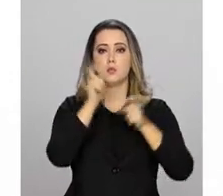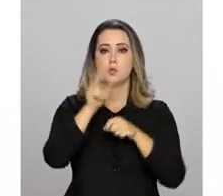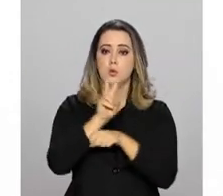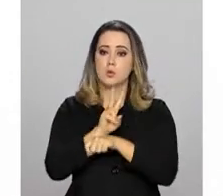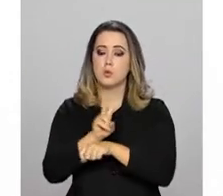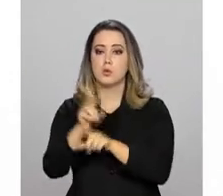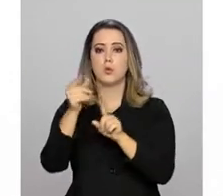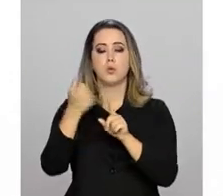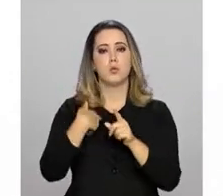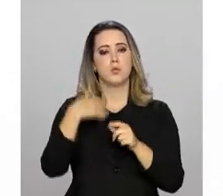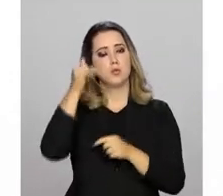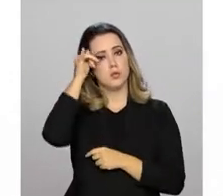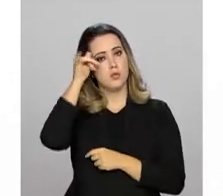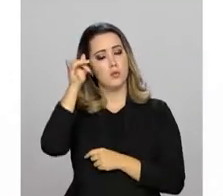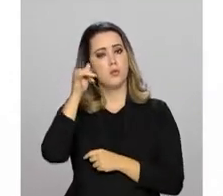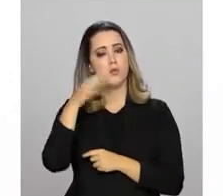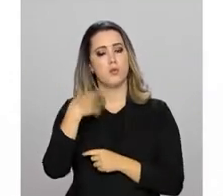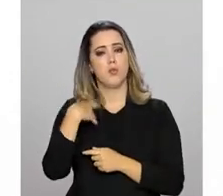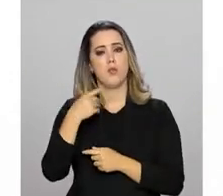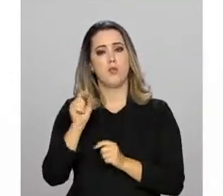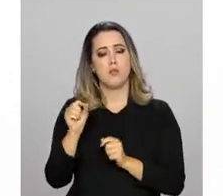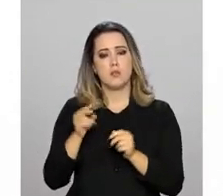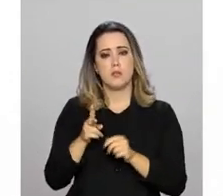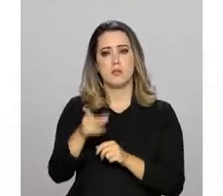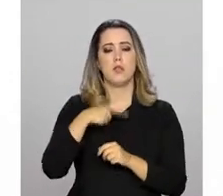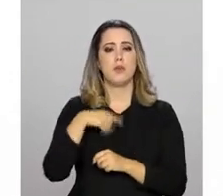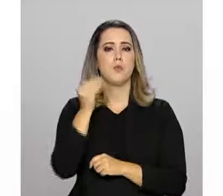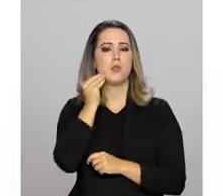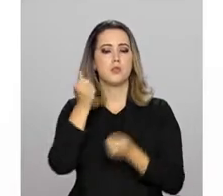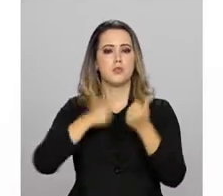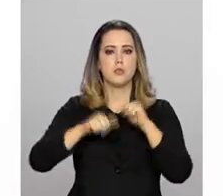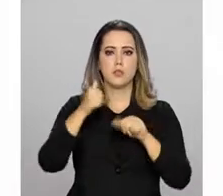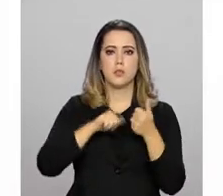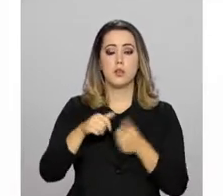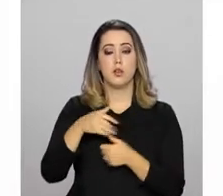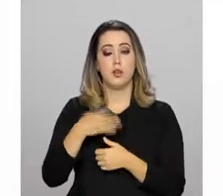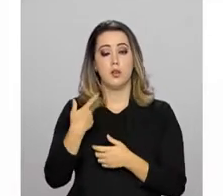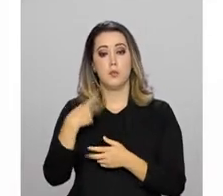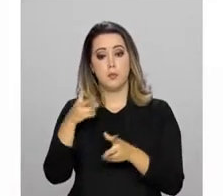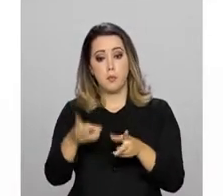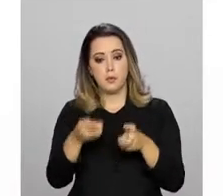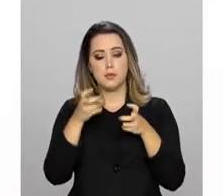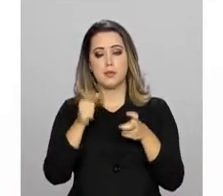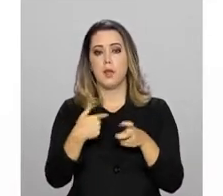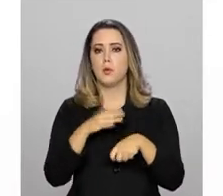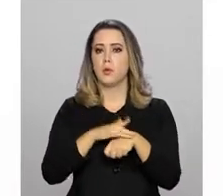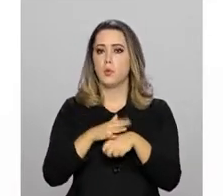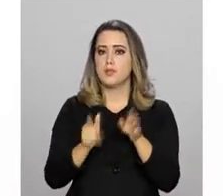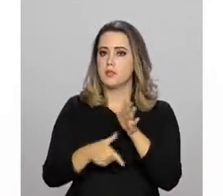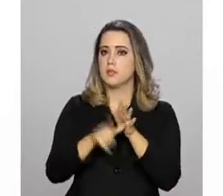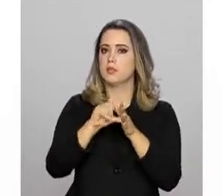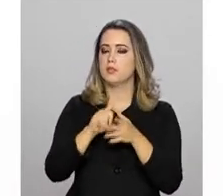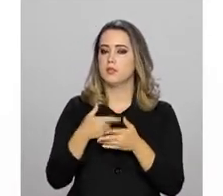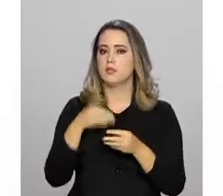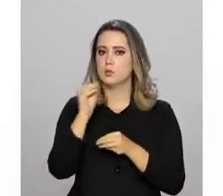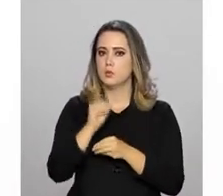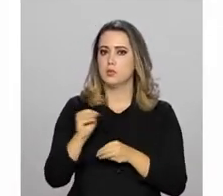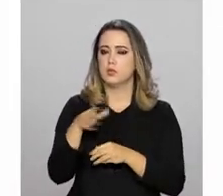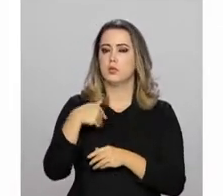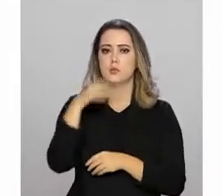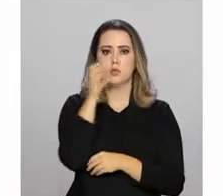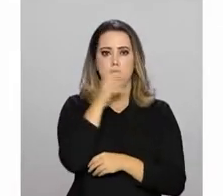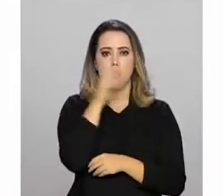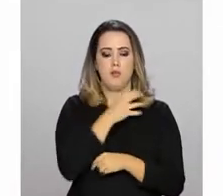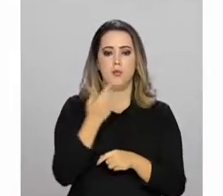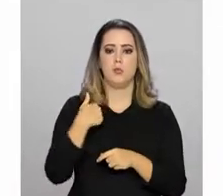faço exames preventivos e identifique doenças precocemente para que elas sejam retratados de forma mais rápida